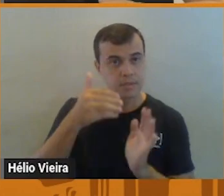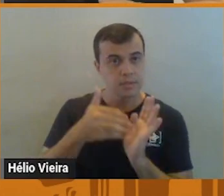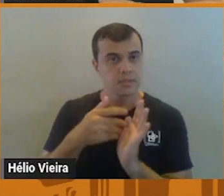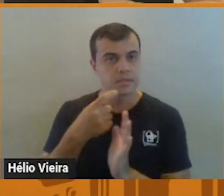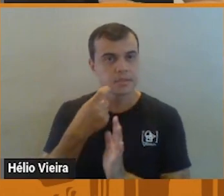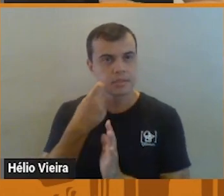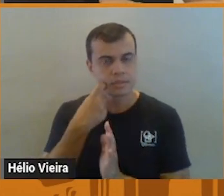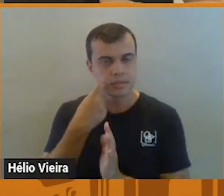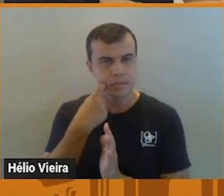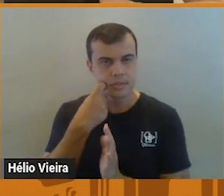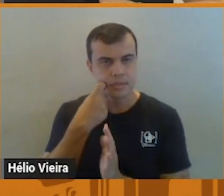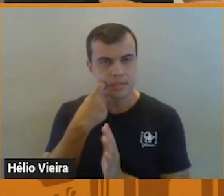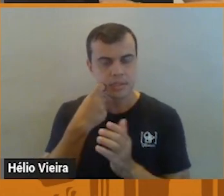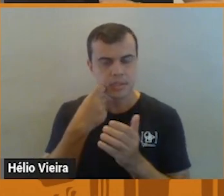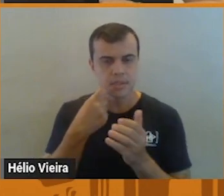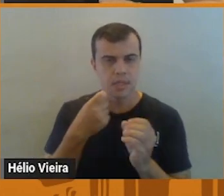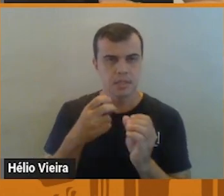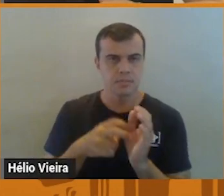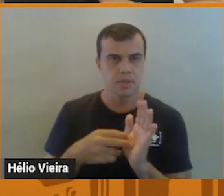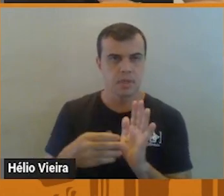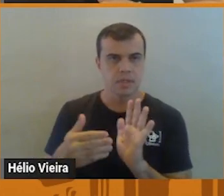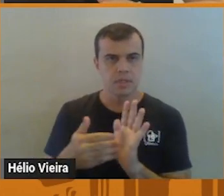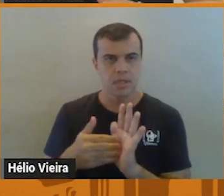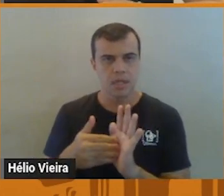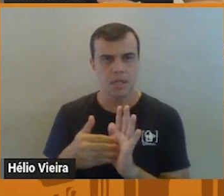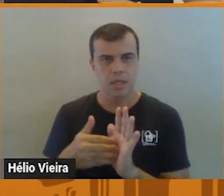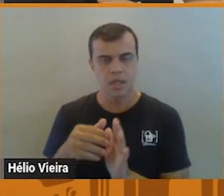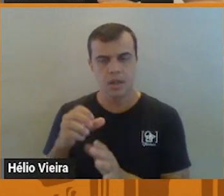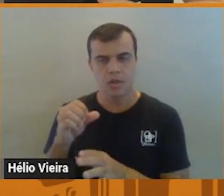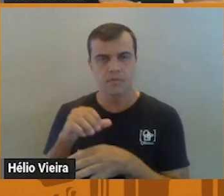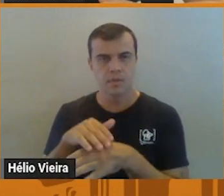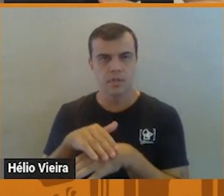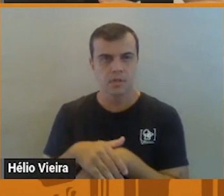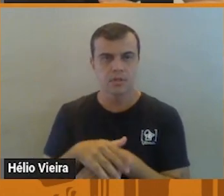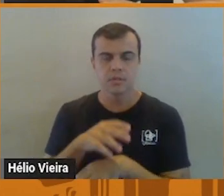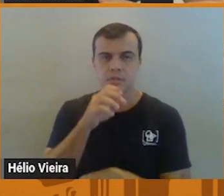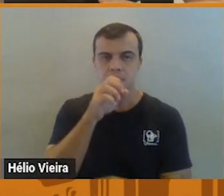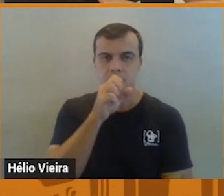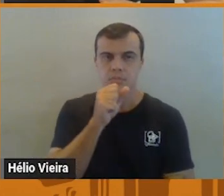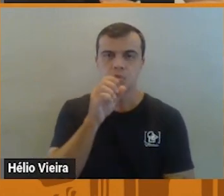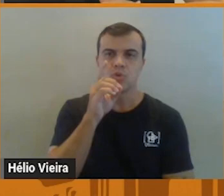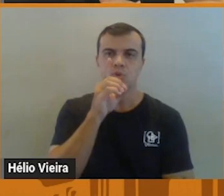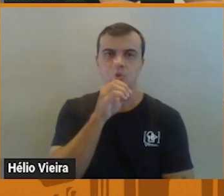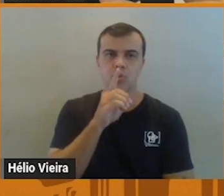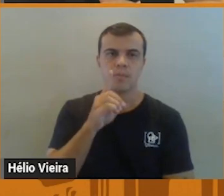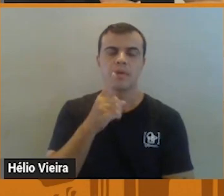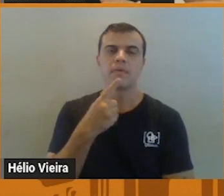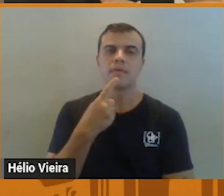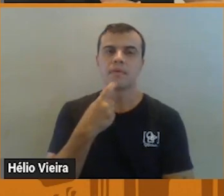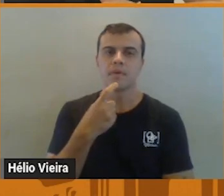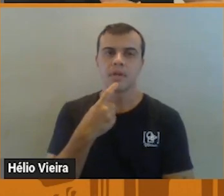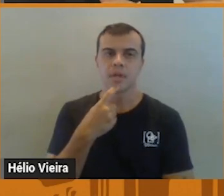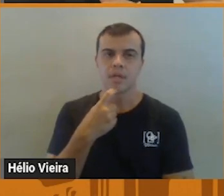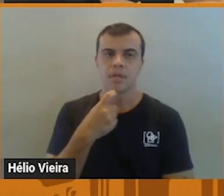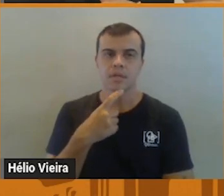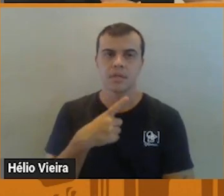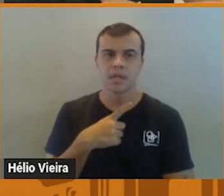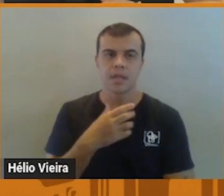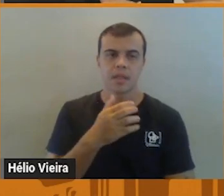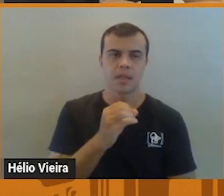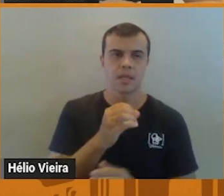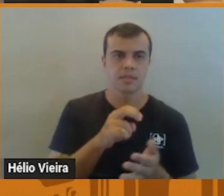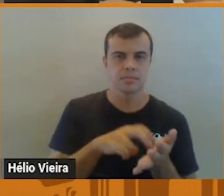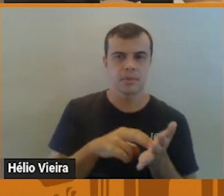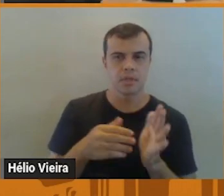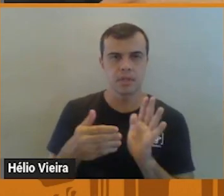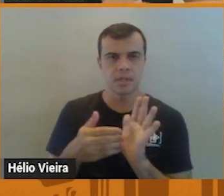sexta, das 10 horas da manhã às 21 horas, e nos finais de semana e feriados, ela funciona de 10 da manhã